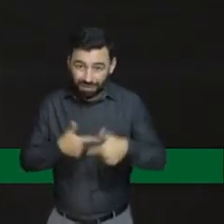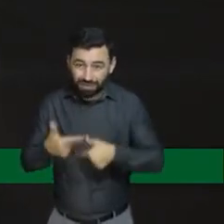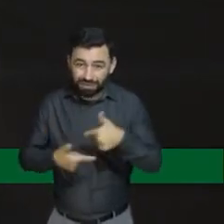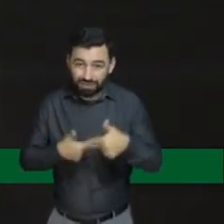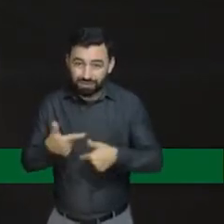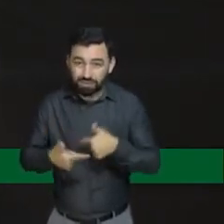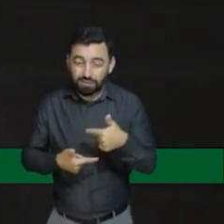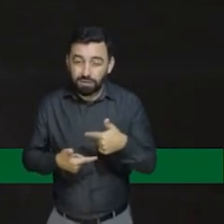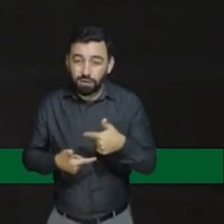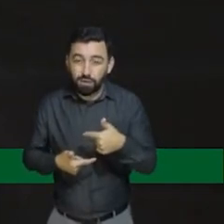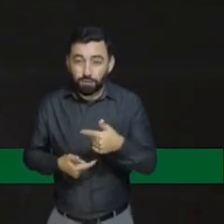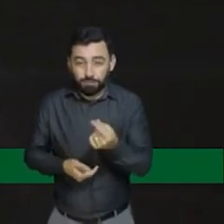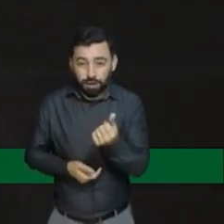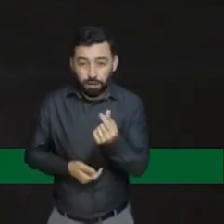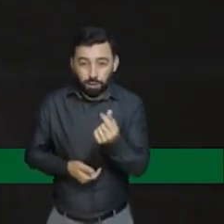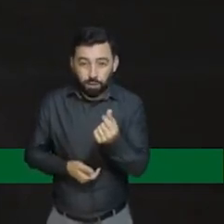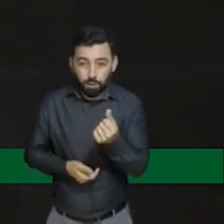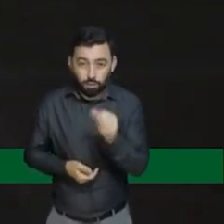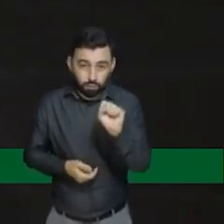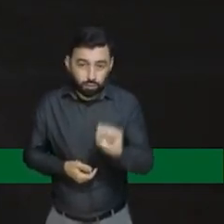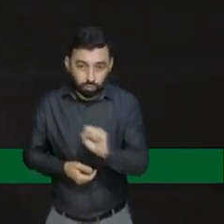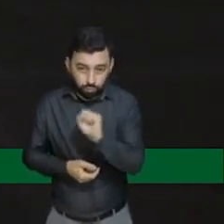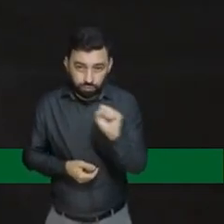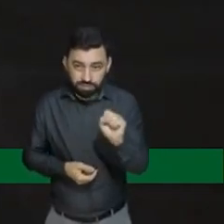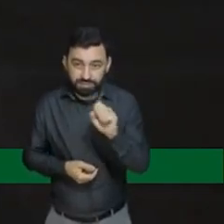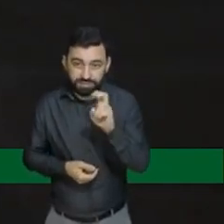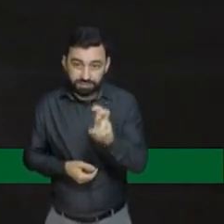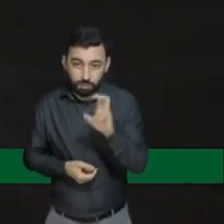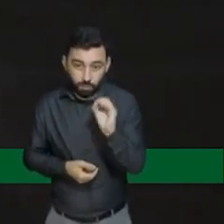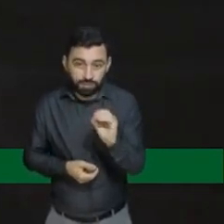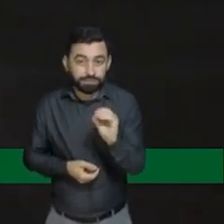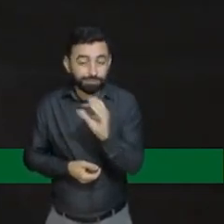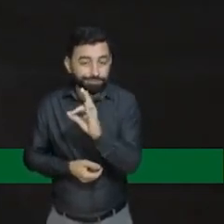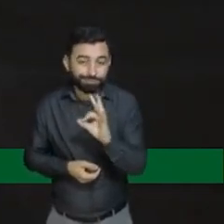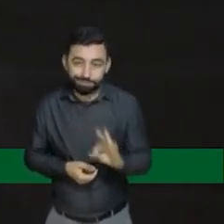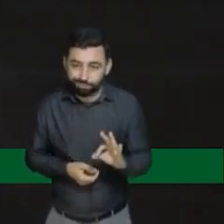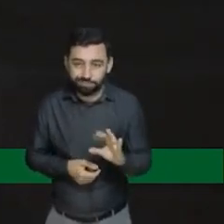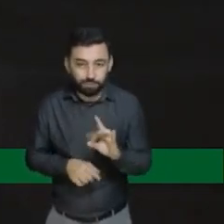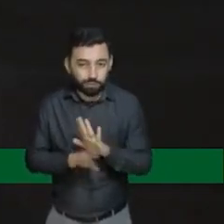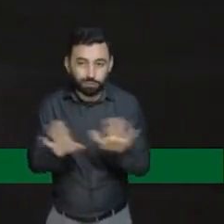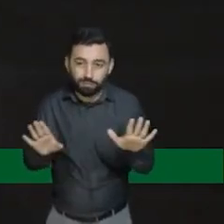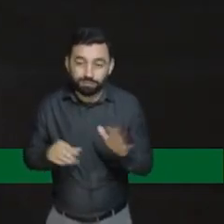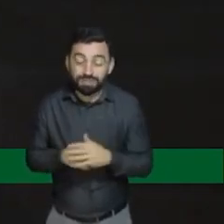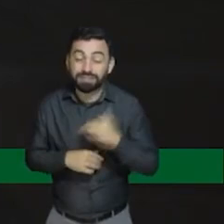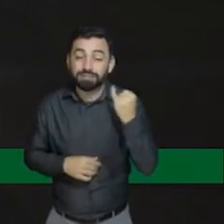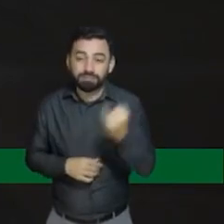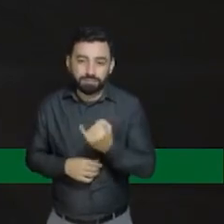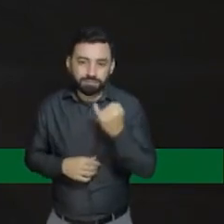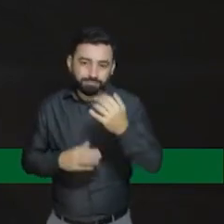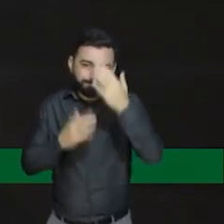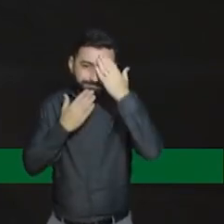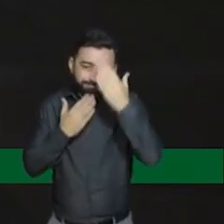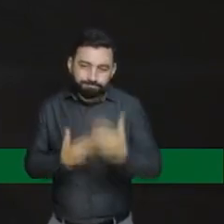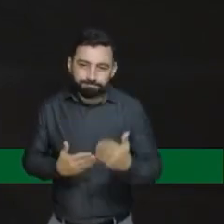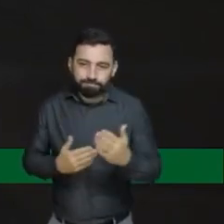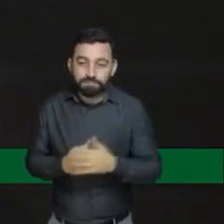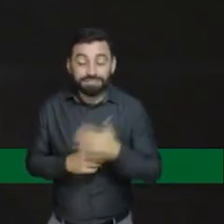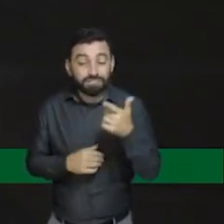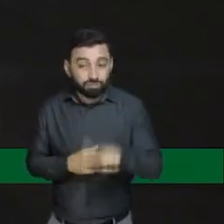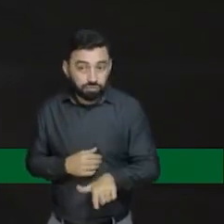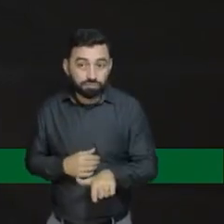o faturamento do SUS corresponde a 50%. E daí a importância e o agradecimento já, desde